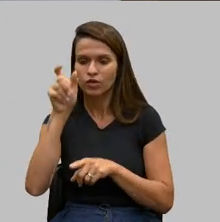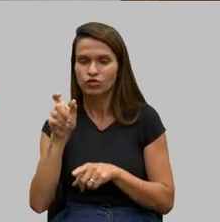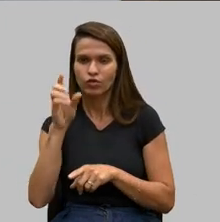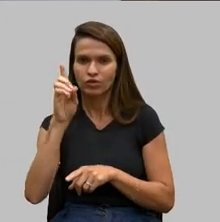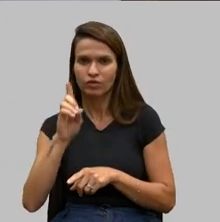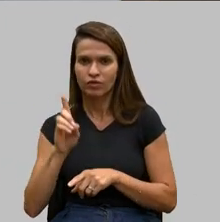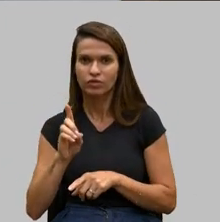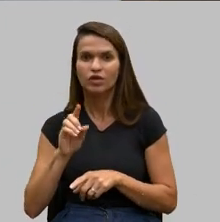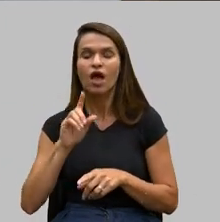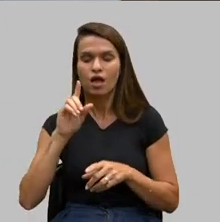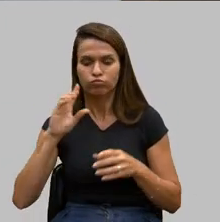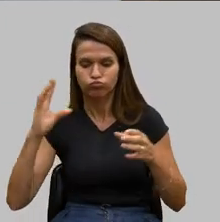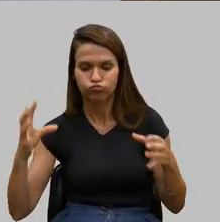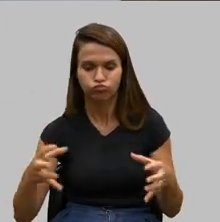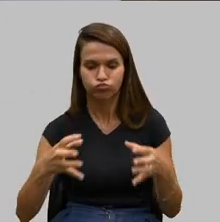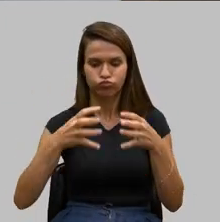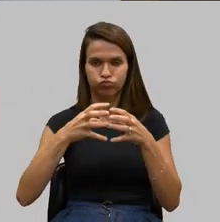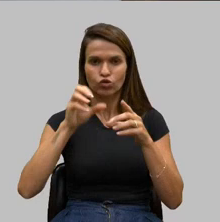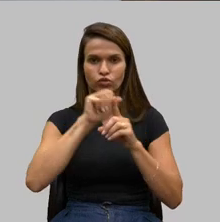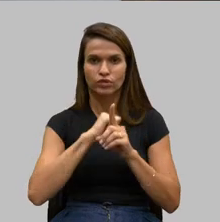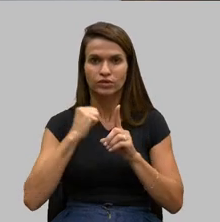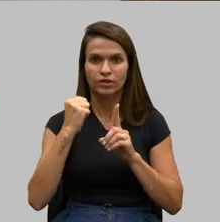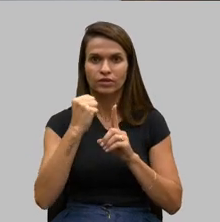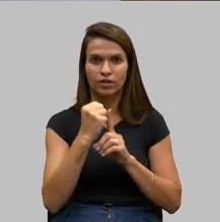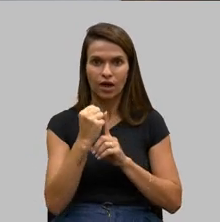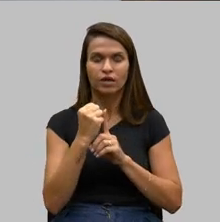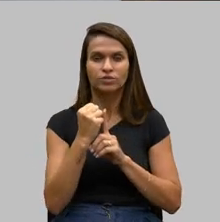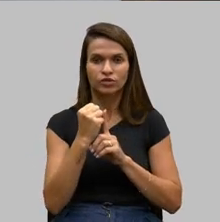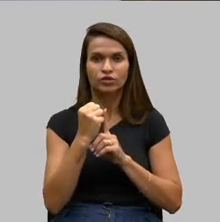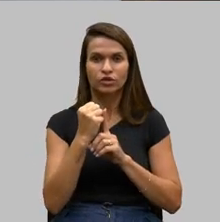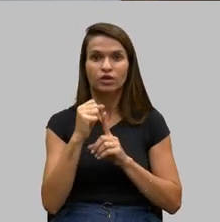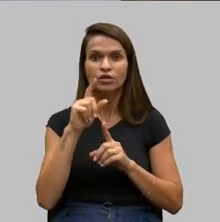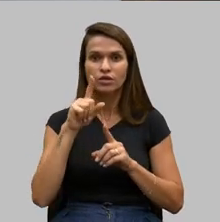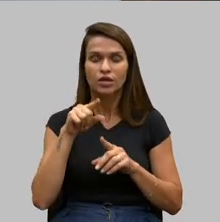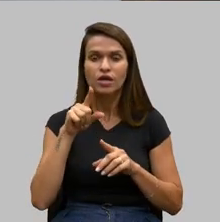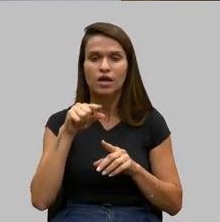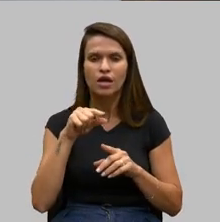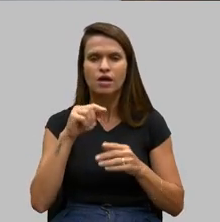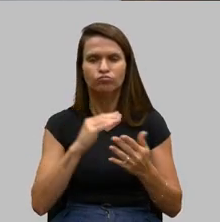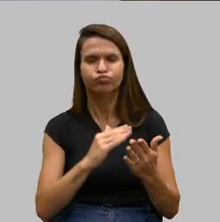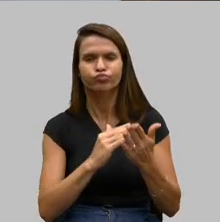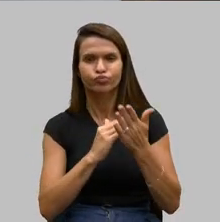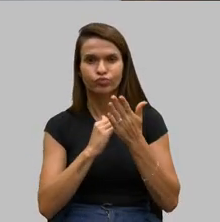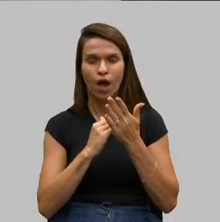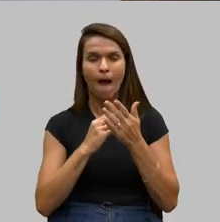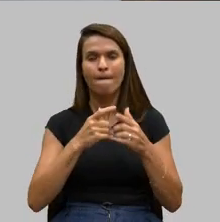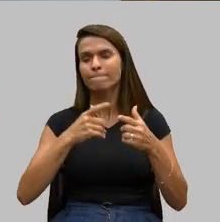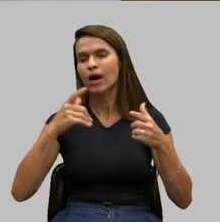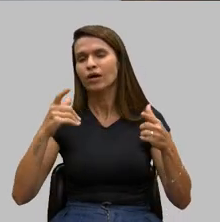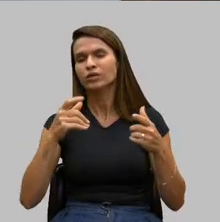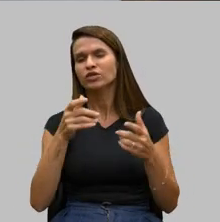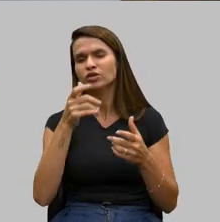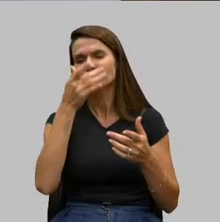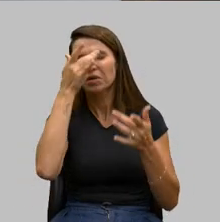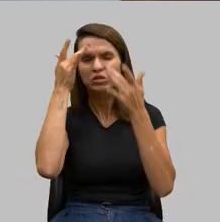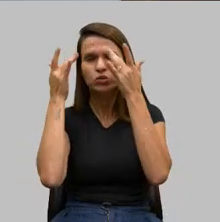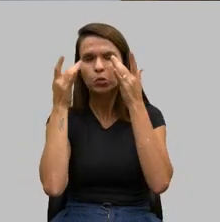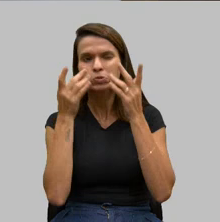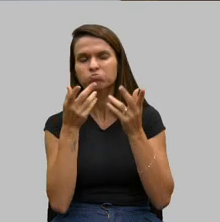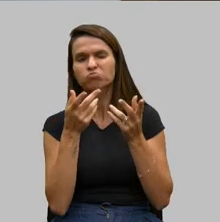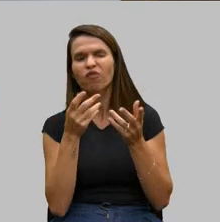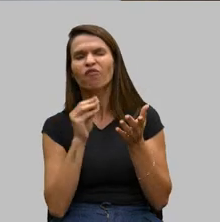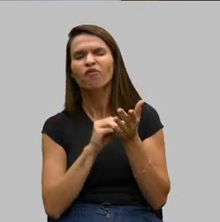nossa sociedade e são contribuintes que a maioria das pessoas não percebe isso